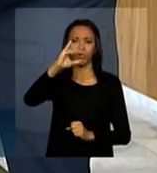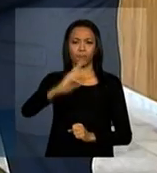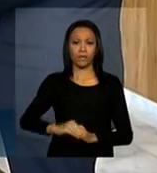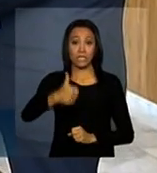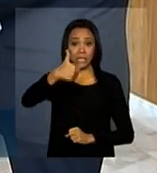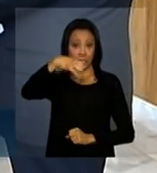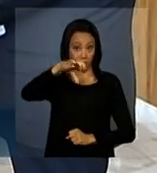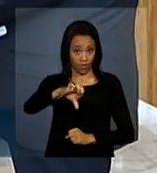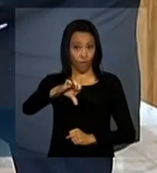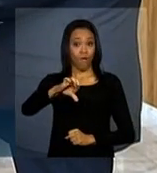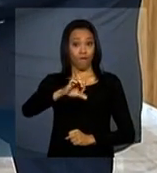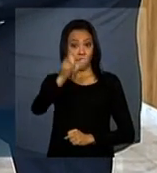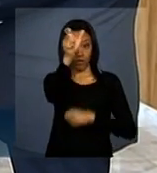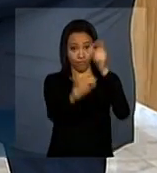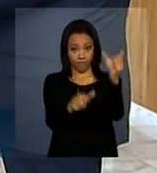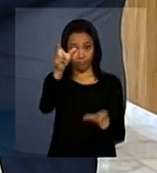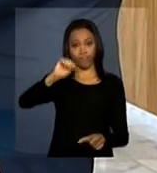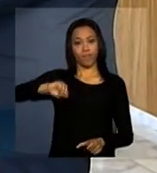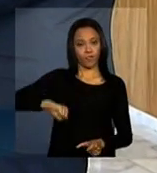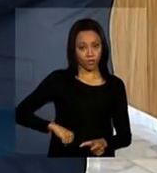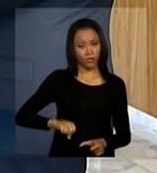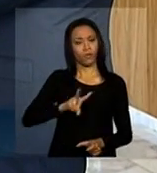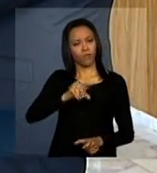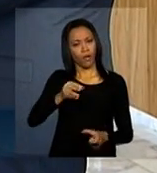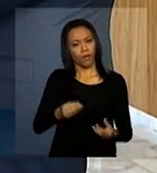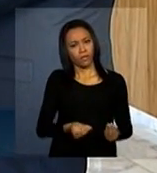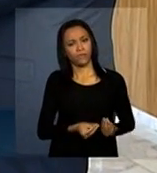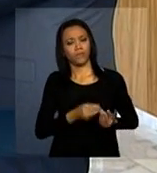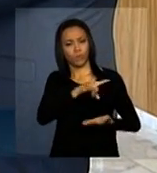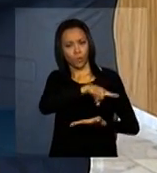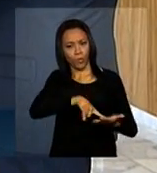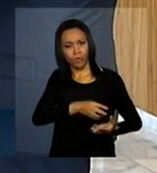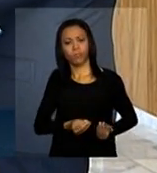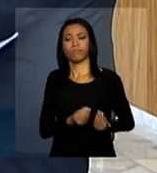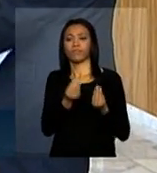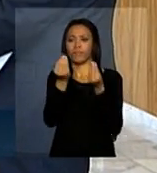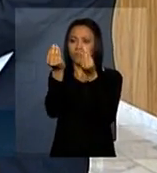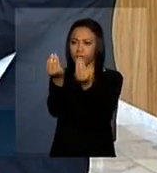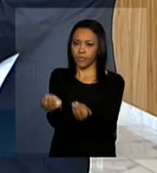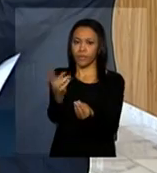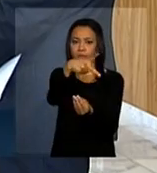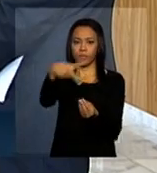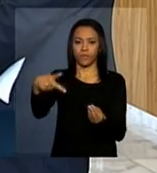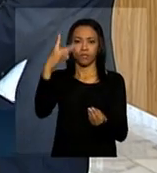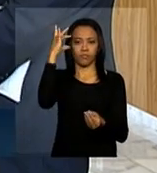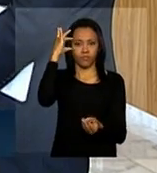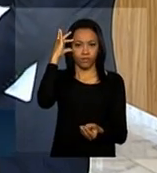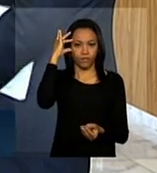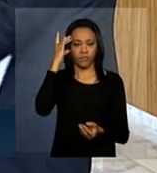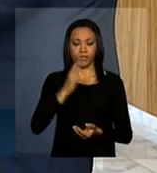embaixadores que vão entregar suas credenciais à presidenta Dilma.